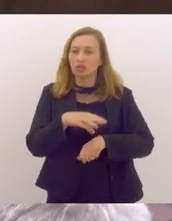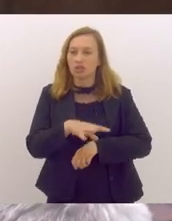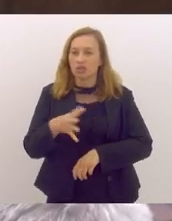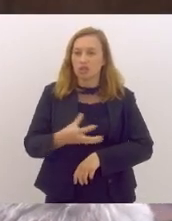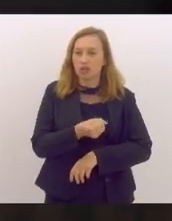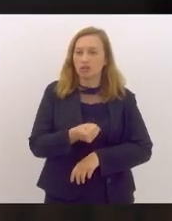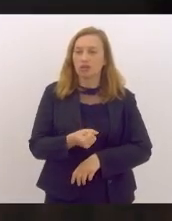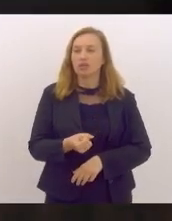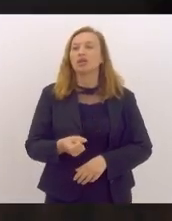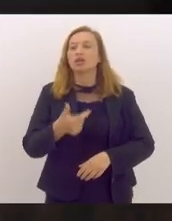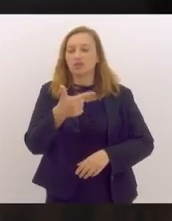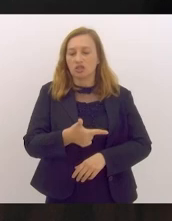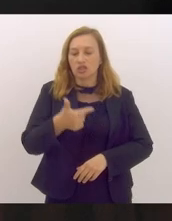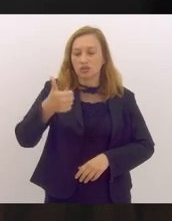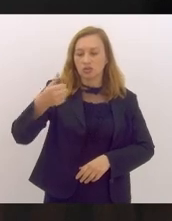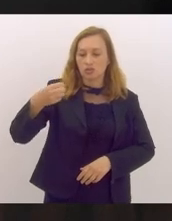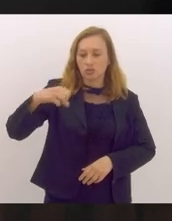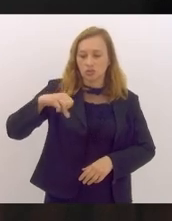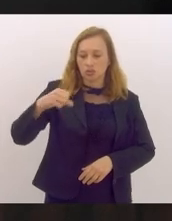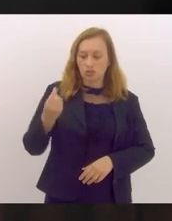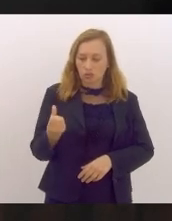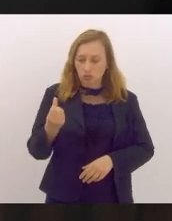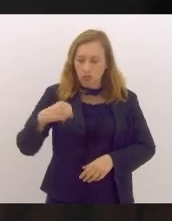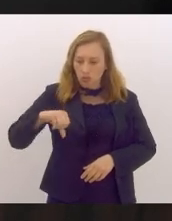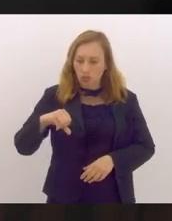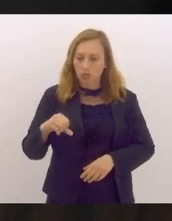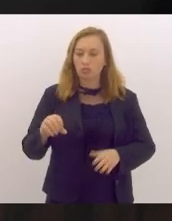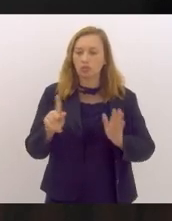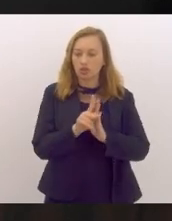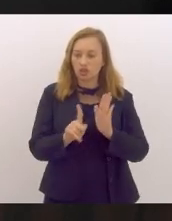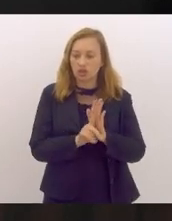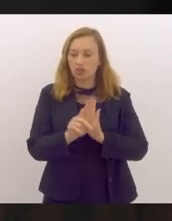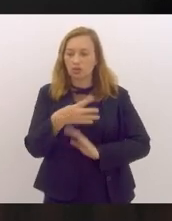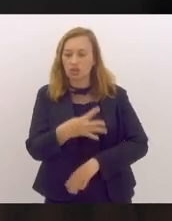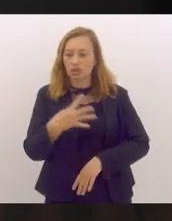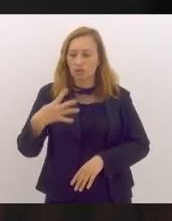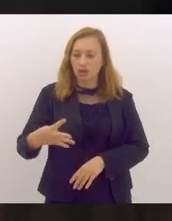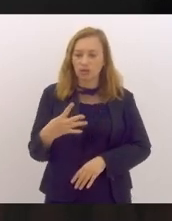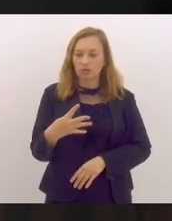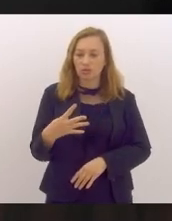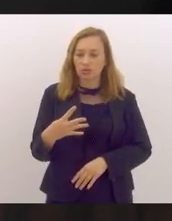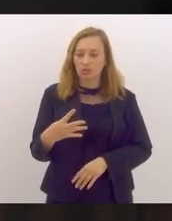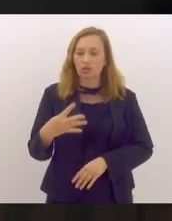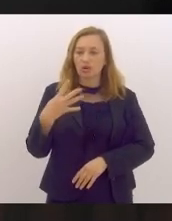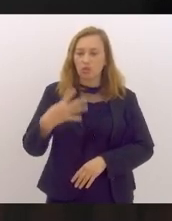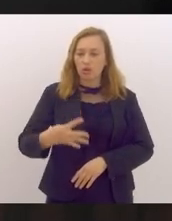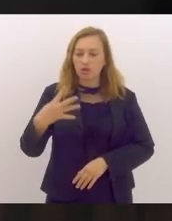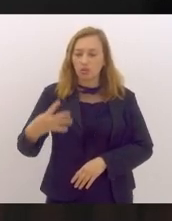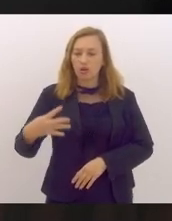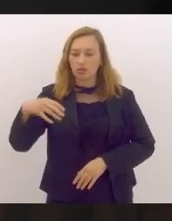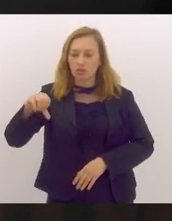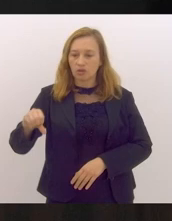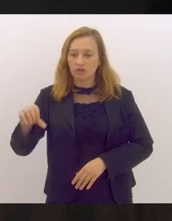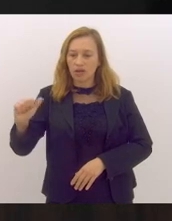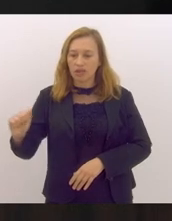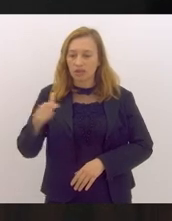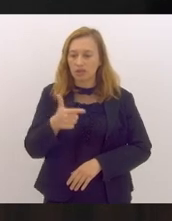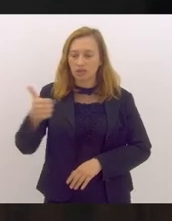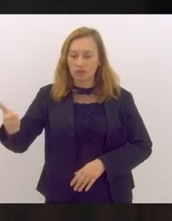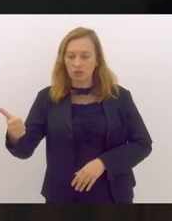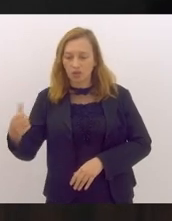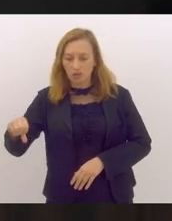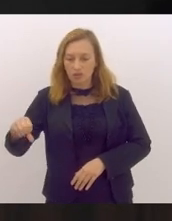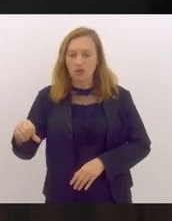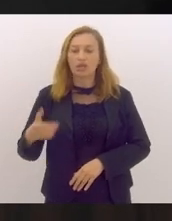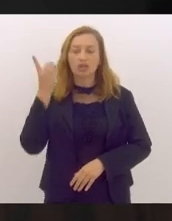29º da pauta, veto parcial aposto ao projeto de lei 44, 449-A de 19, de autoria do